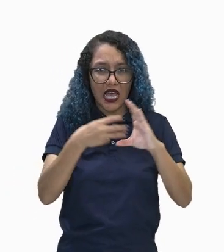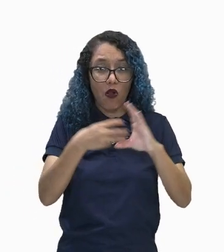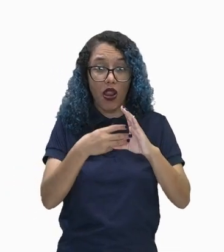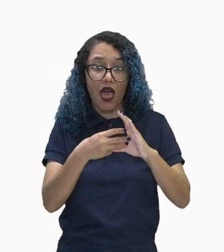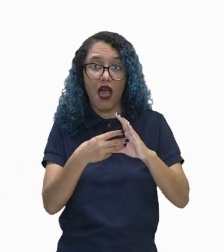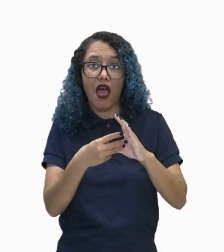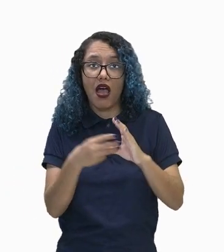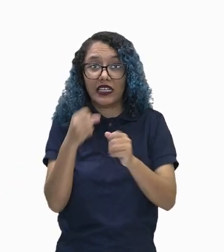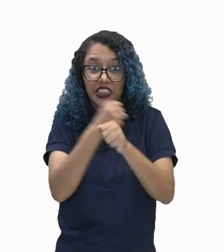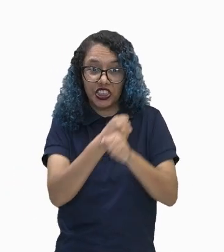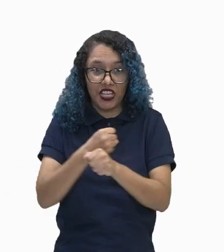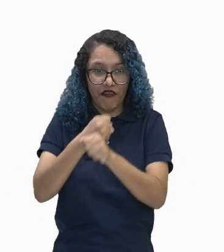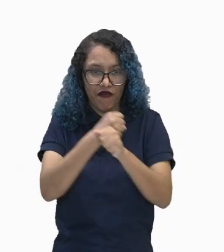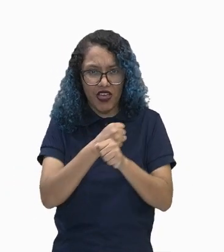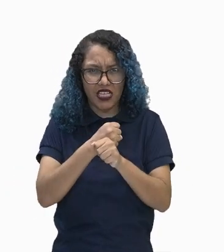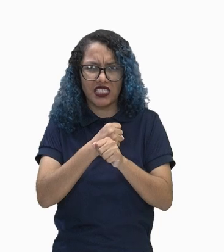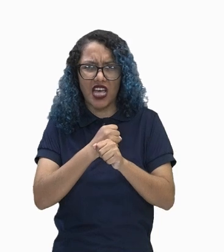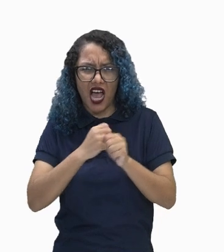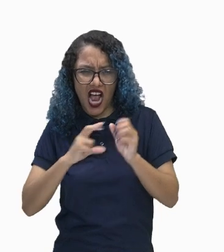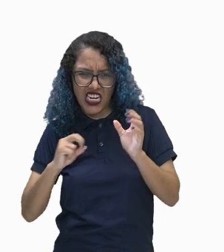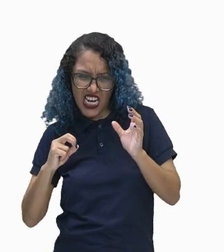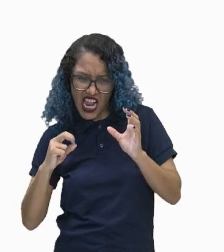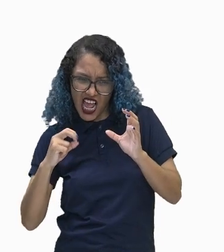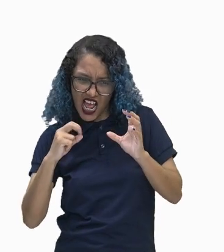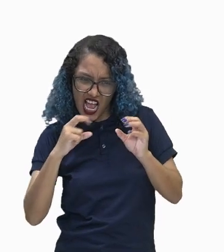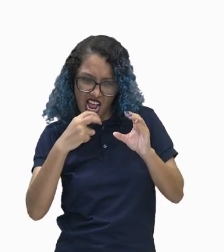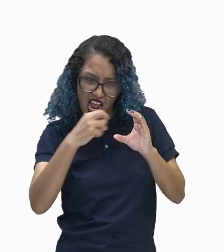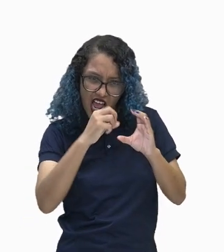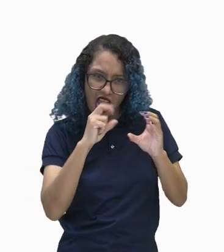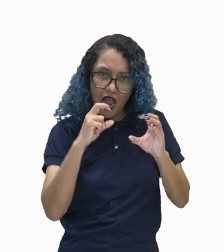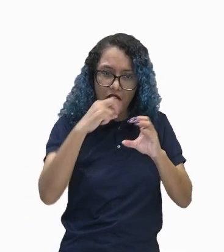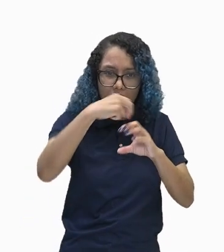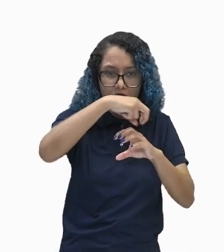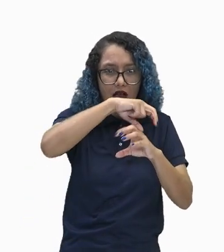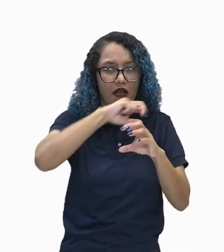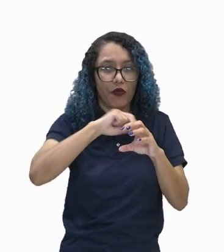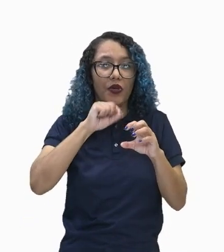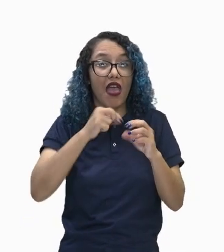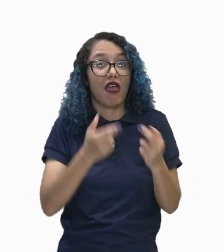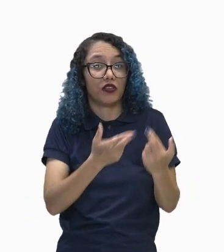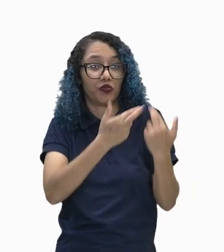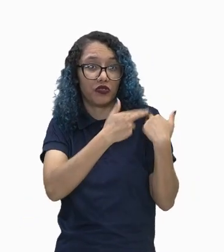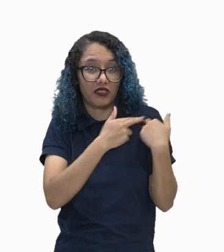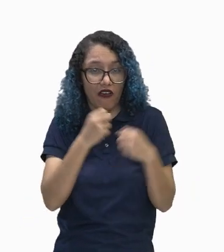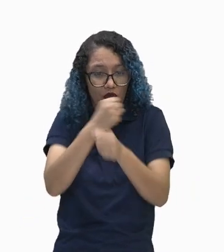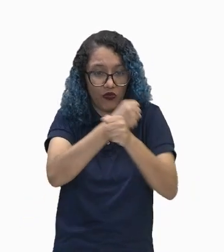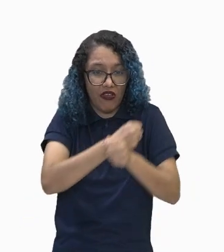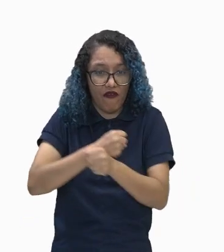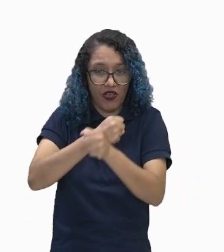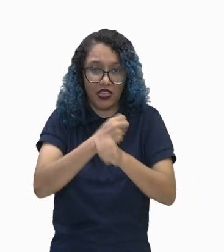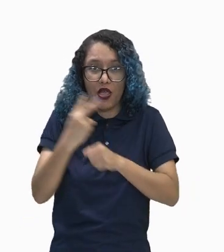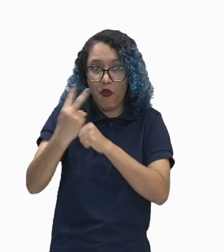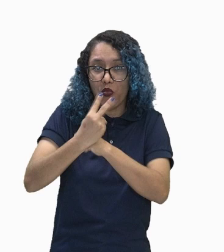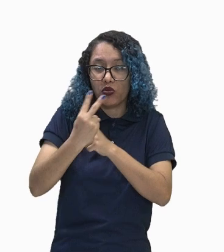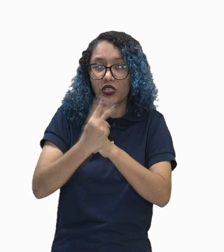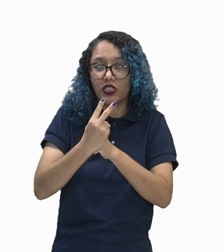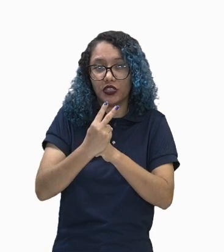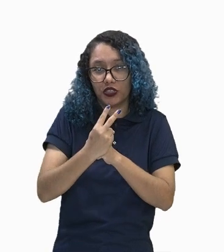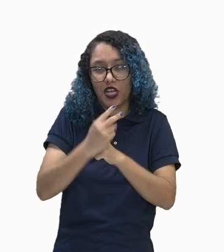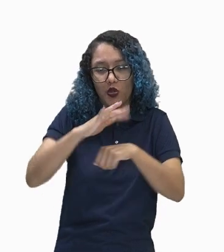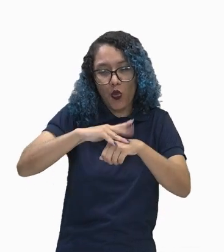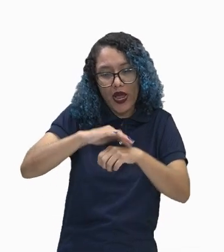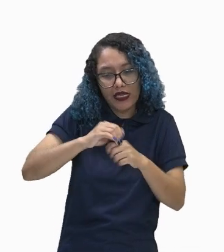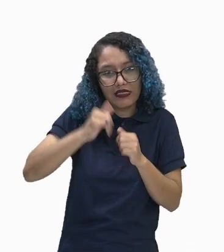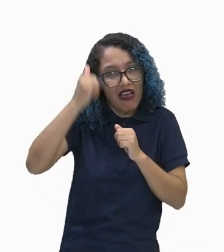são responsáveis por defender o nosso organismo contra doenças. E